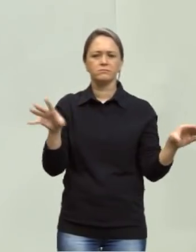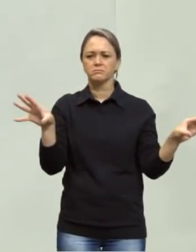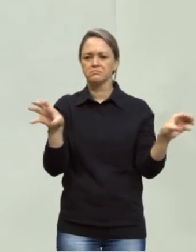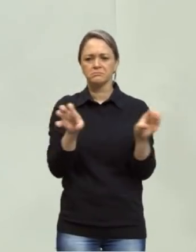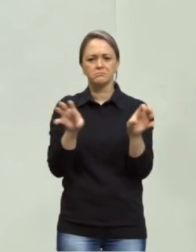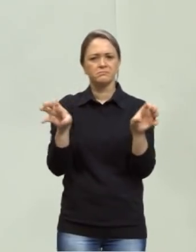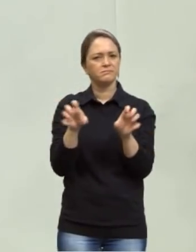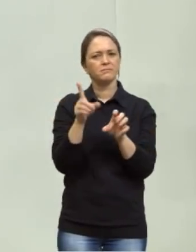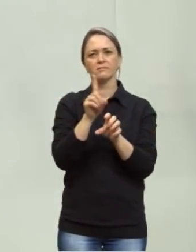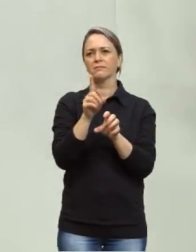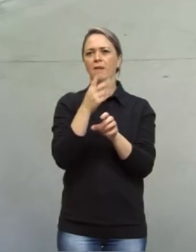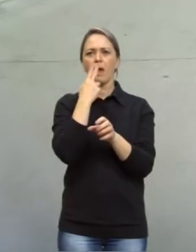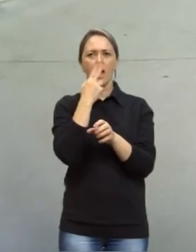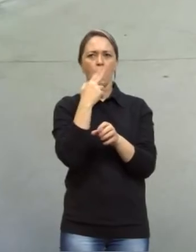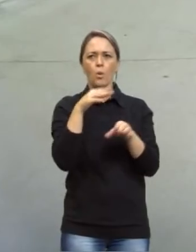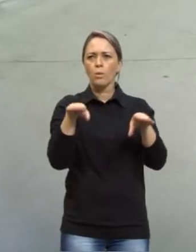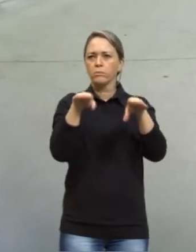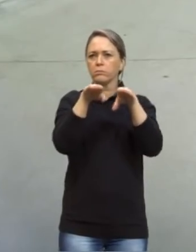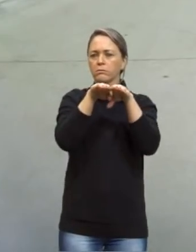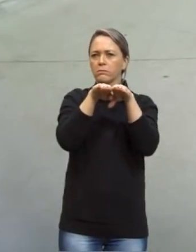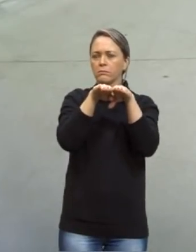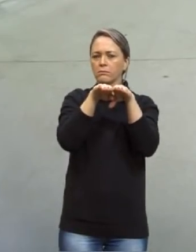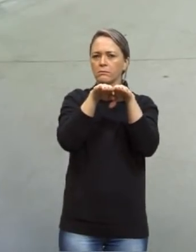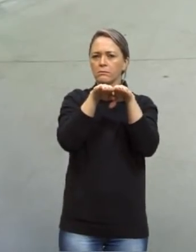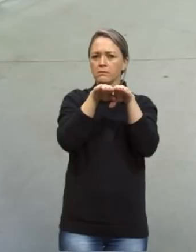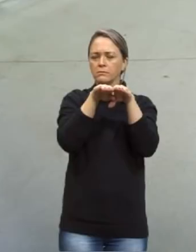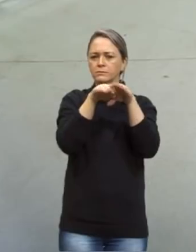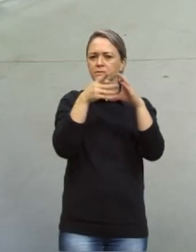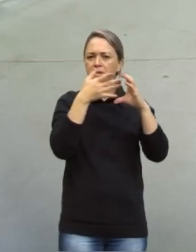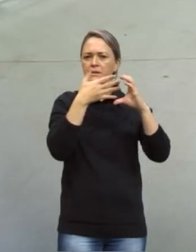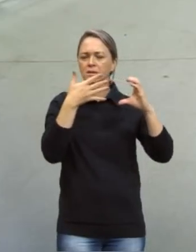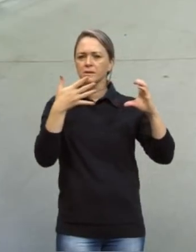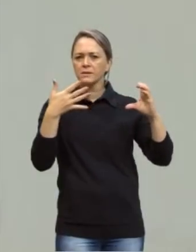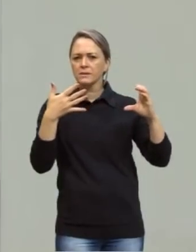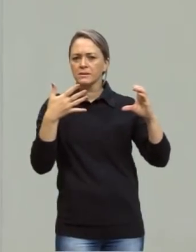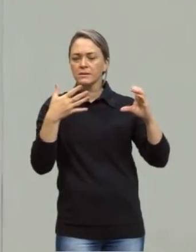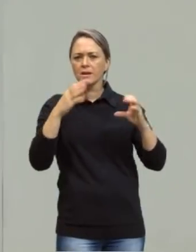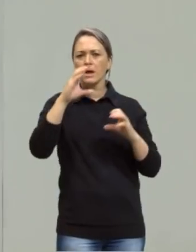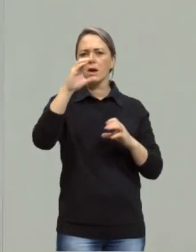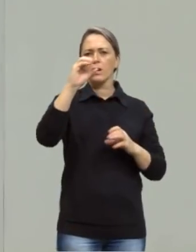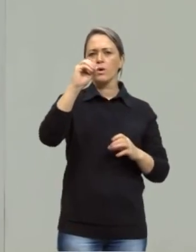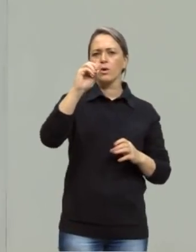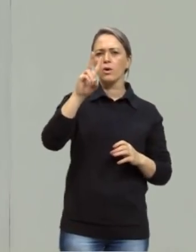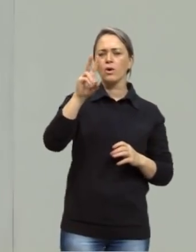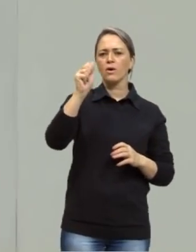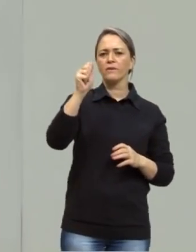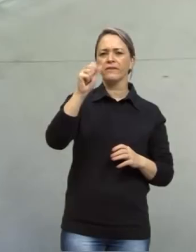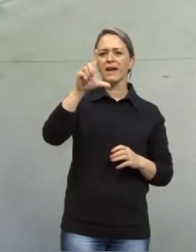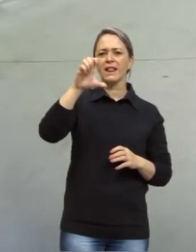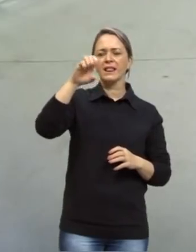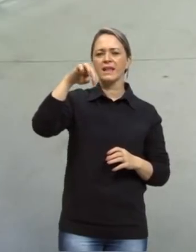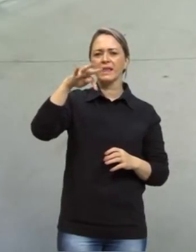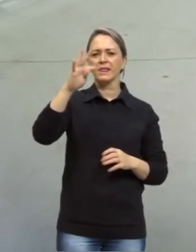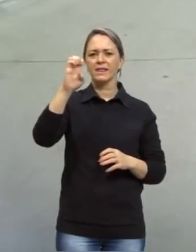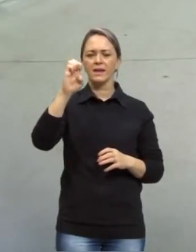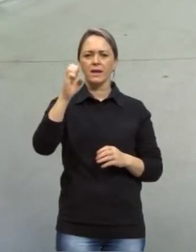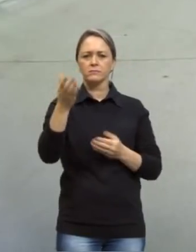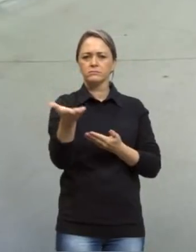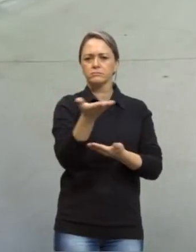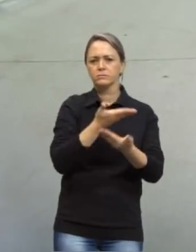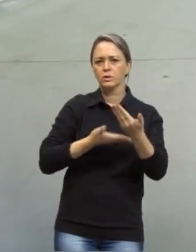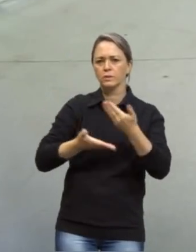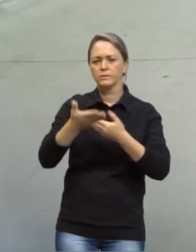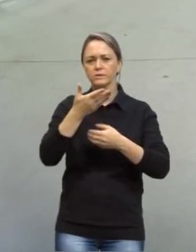está puxando mais isso é o que caracteriza uma ligação covalente o compartilhamento de eletros